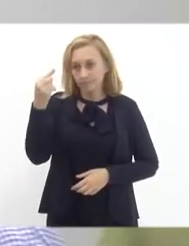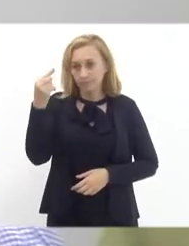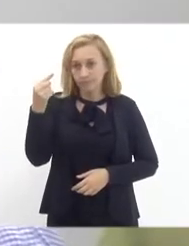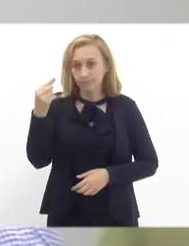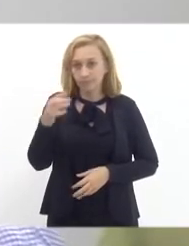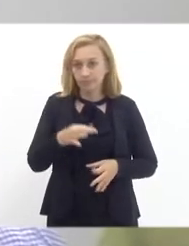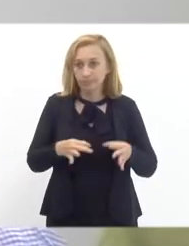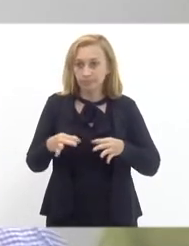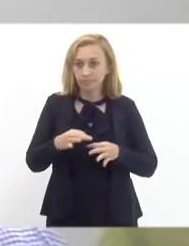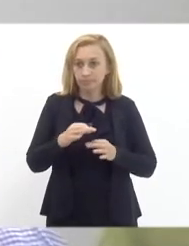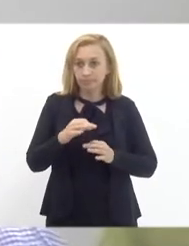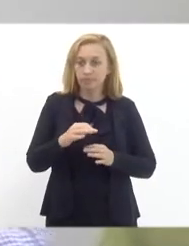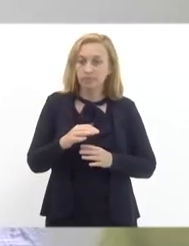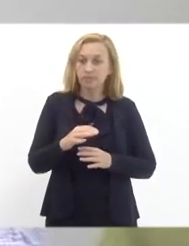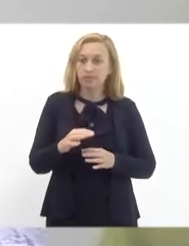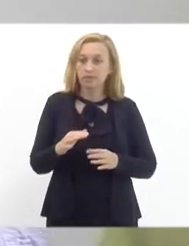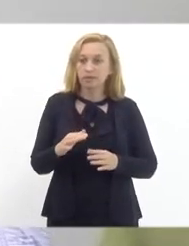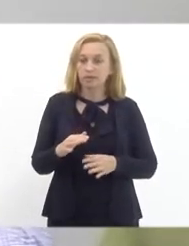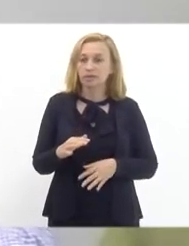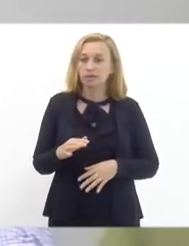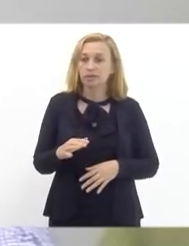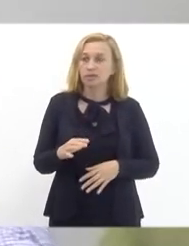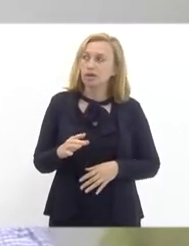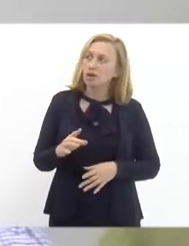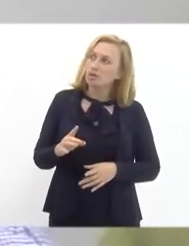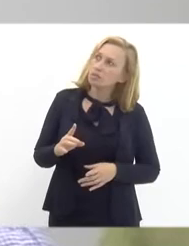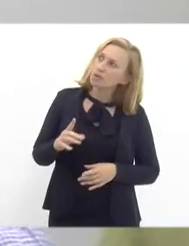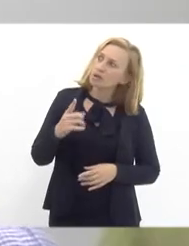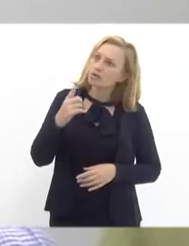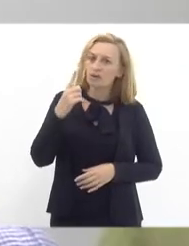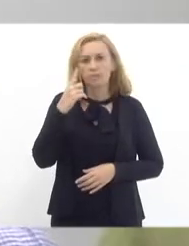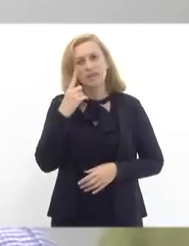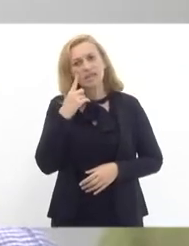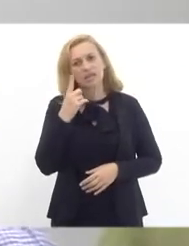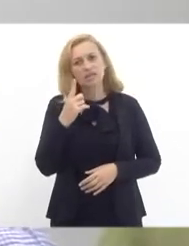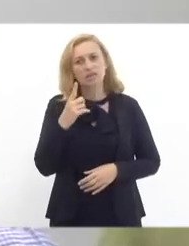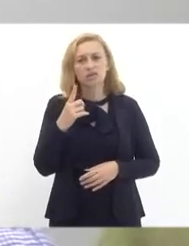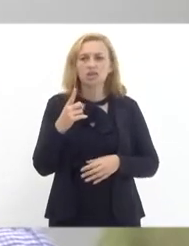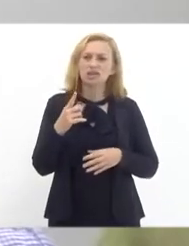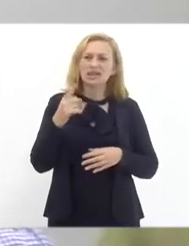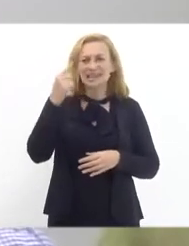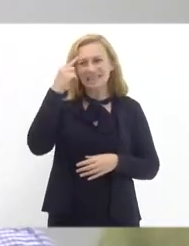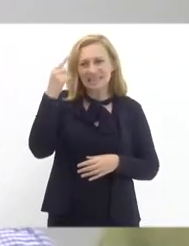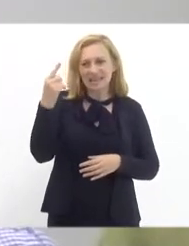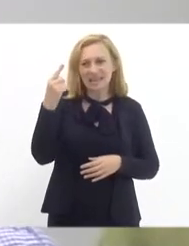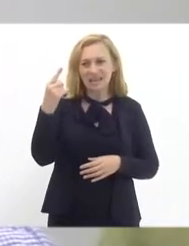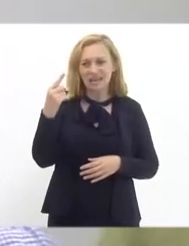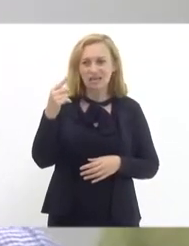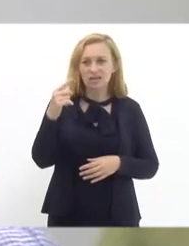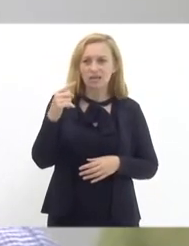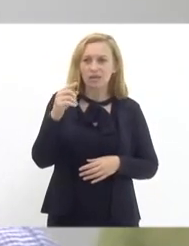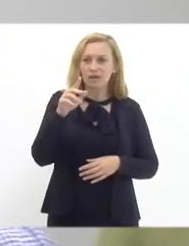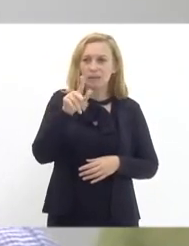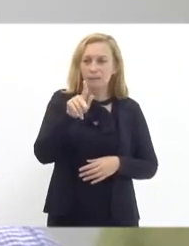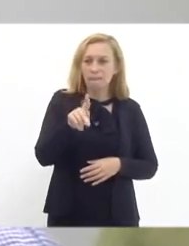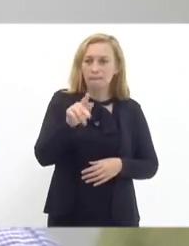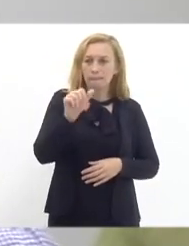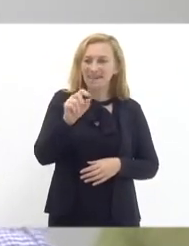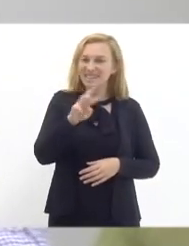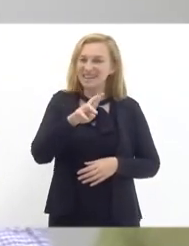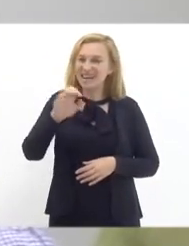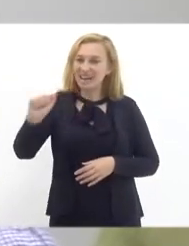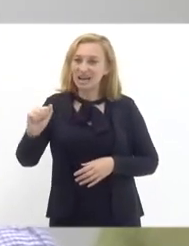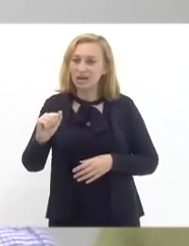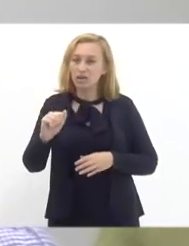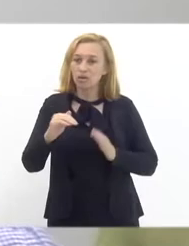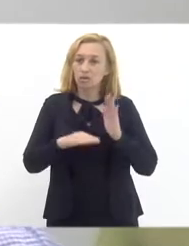plano inclinado. Não, não vai ficar legal, que vai concorrer. Depois teve uma ideia de fazer uma passarela com elevador. Não,